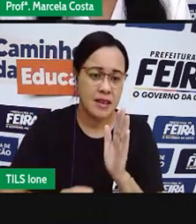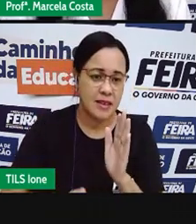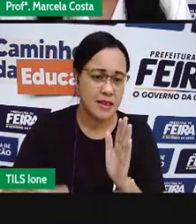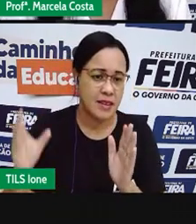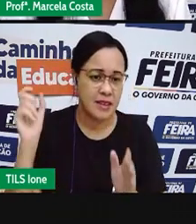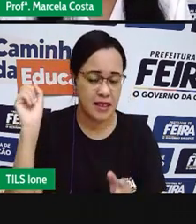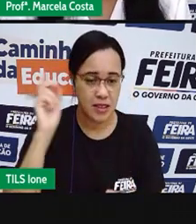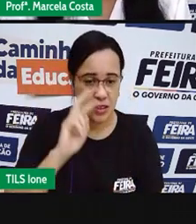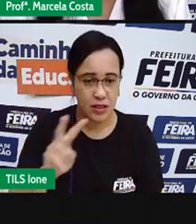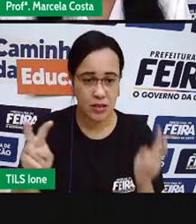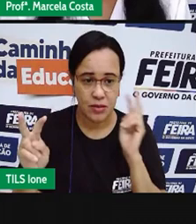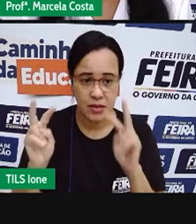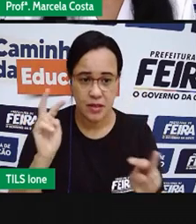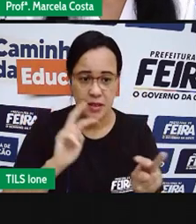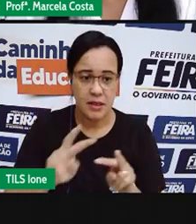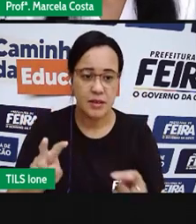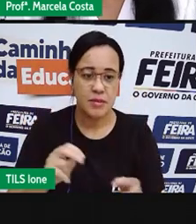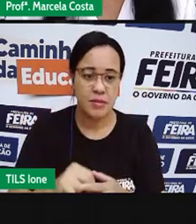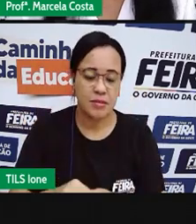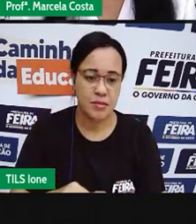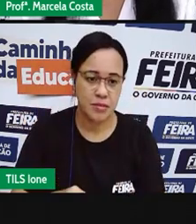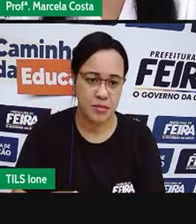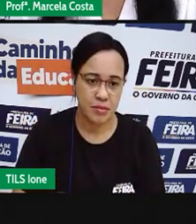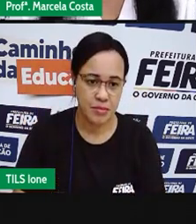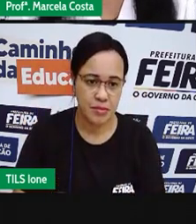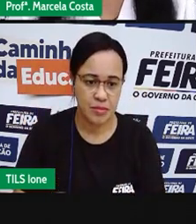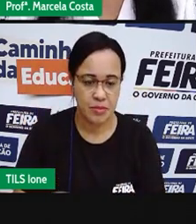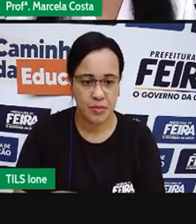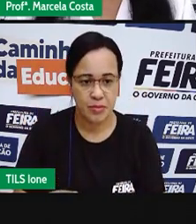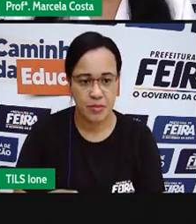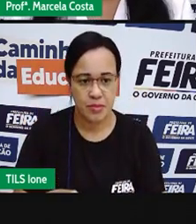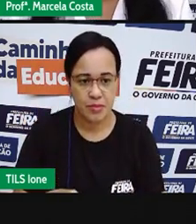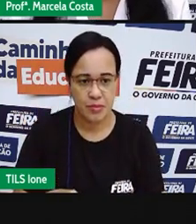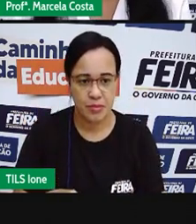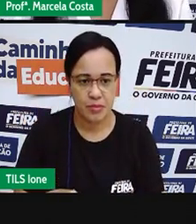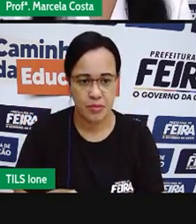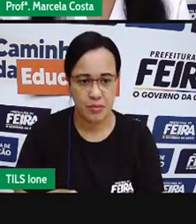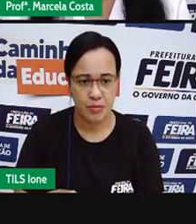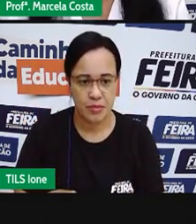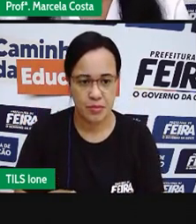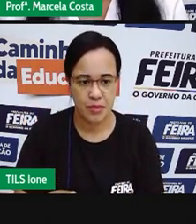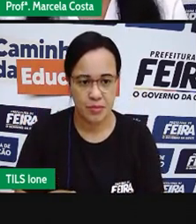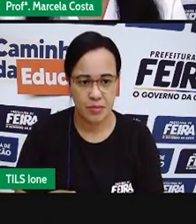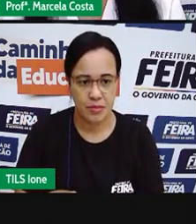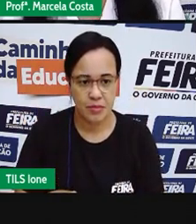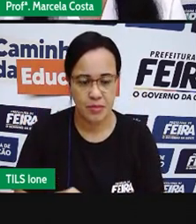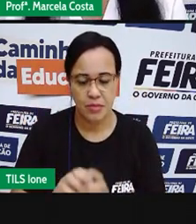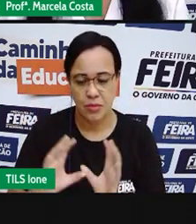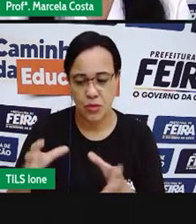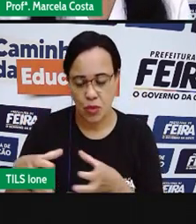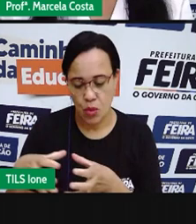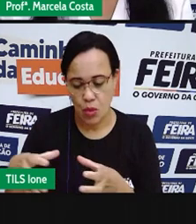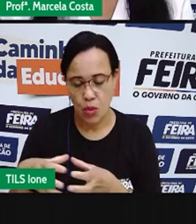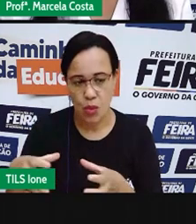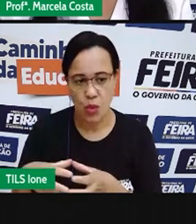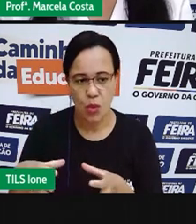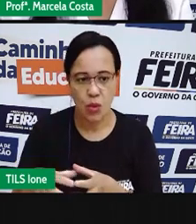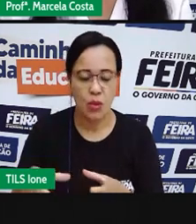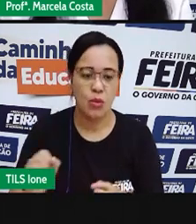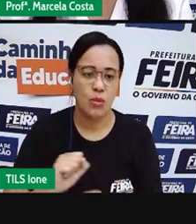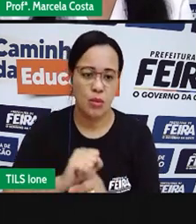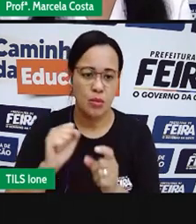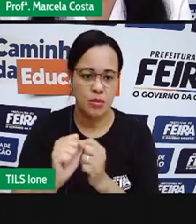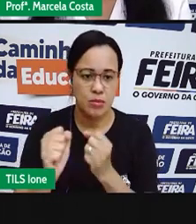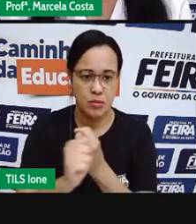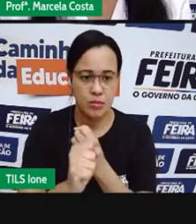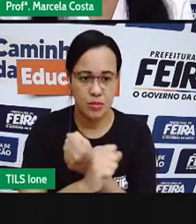observadas no seu lugar de vivência, como na sua comunidade, no seu bairro, ali